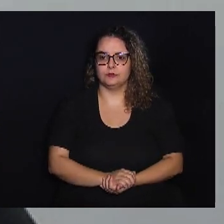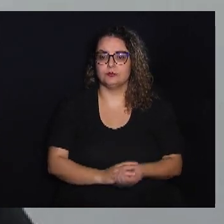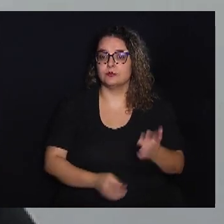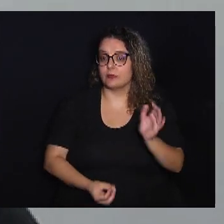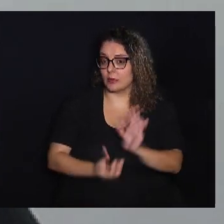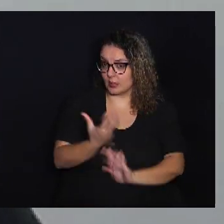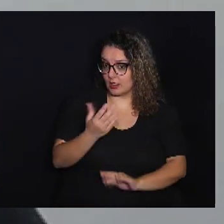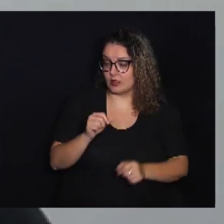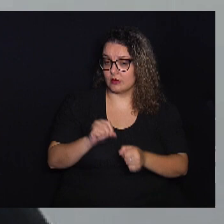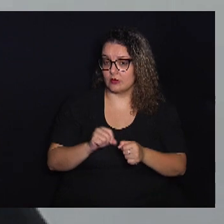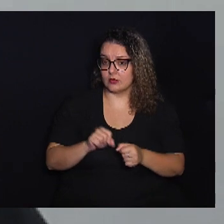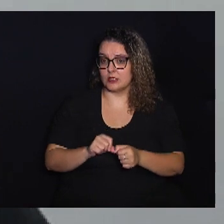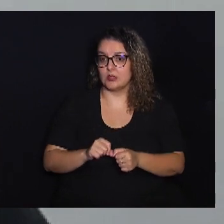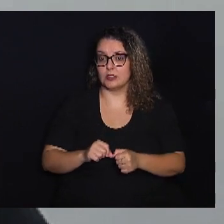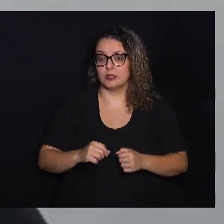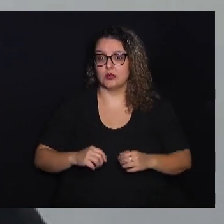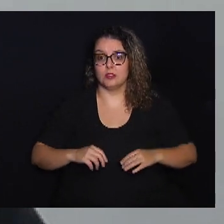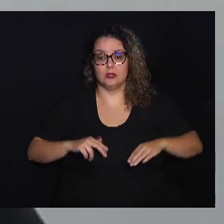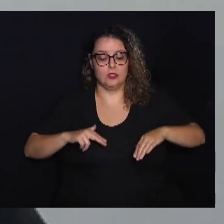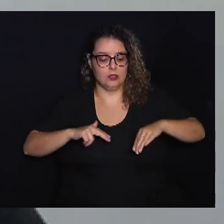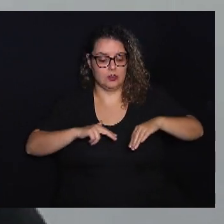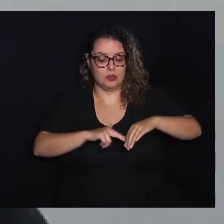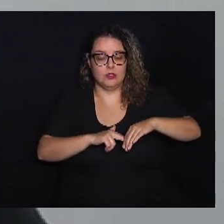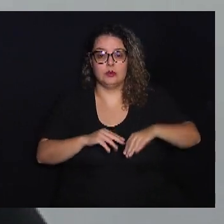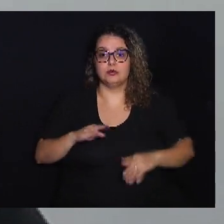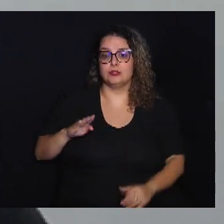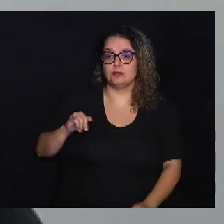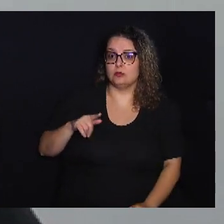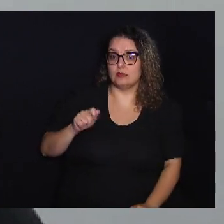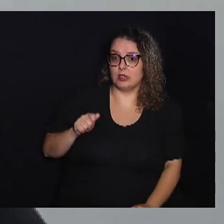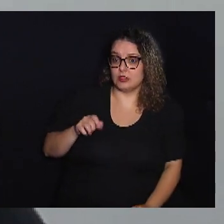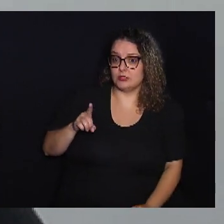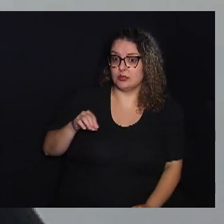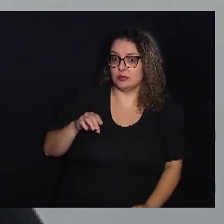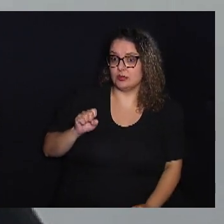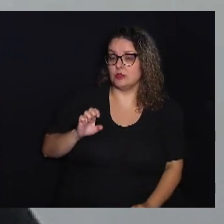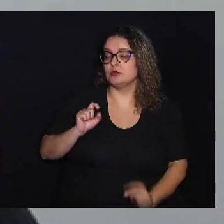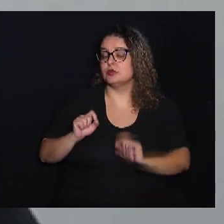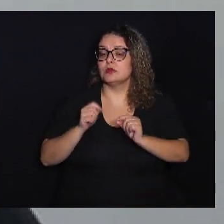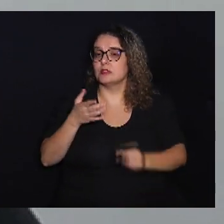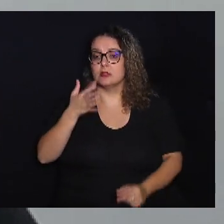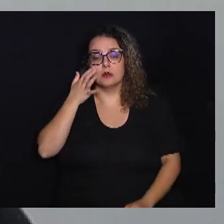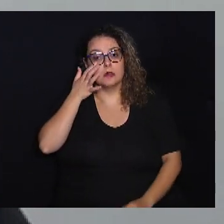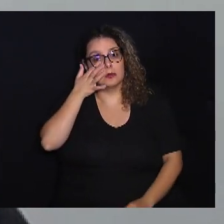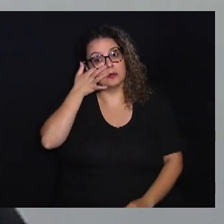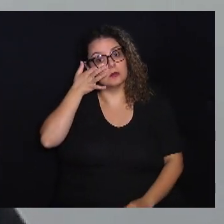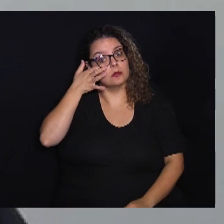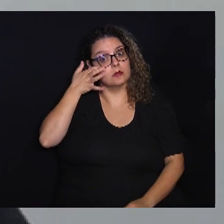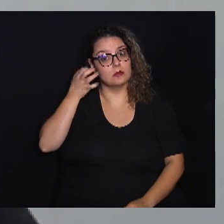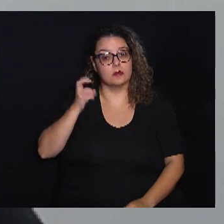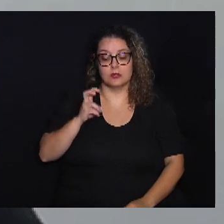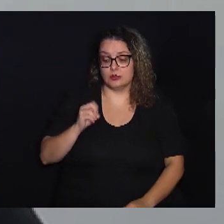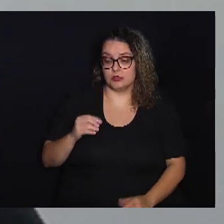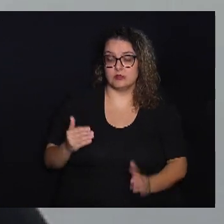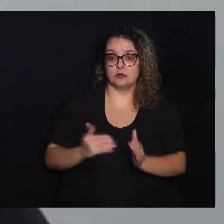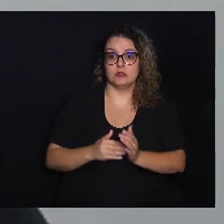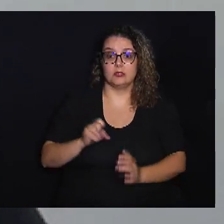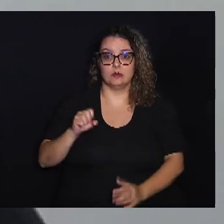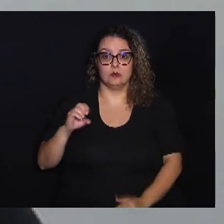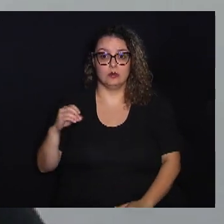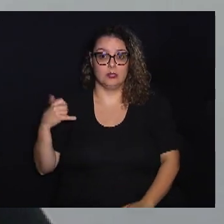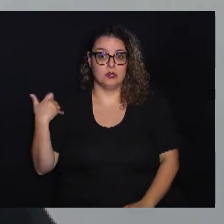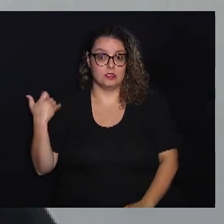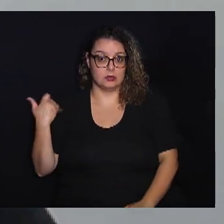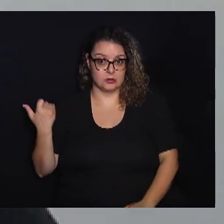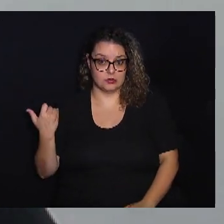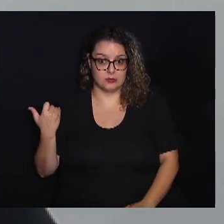de 15 anos, e a gente tem uma forma de calcular o quanto o paciente fumou, né? Mas a gente fala carga tabágica de 20 anos